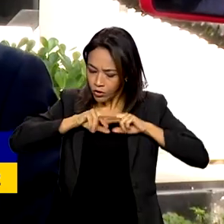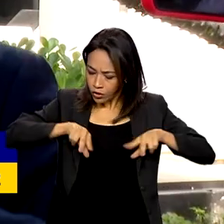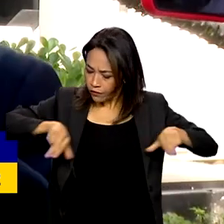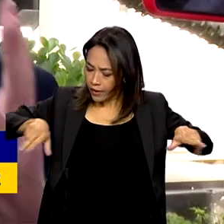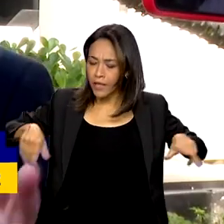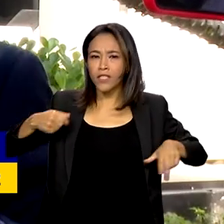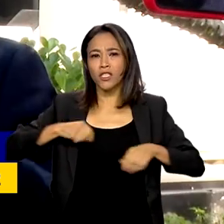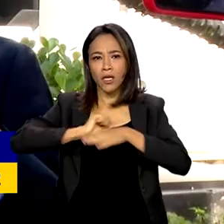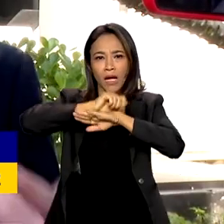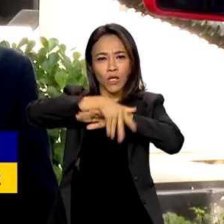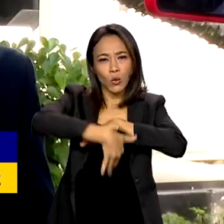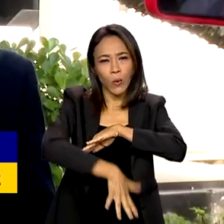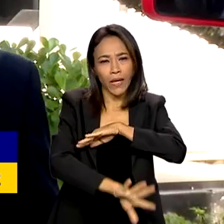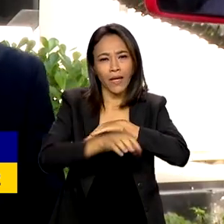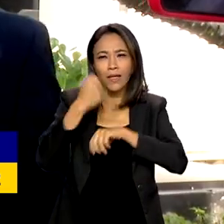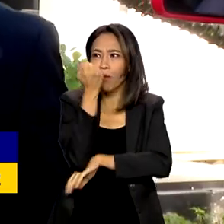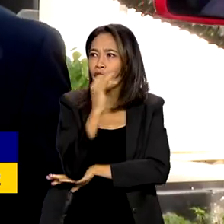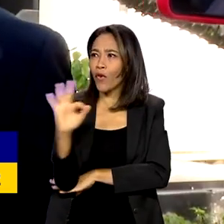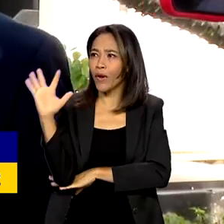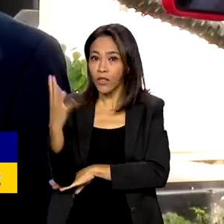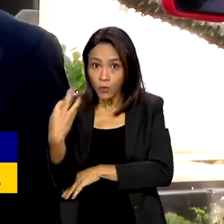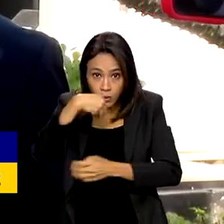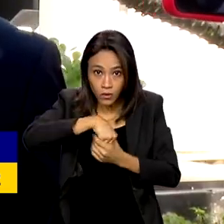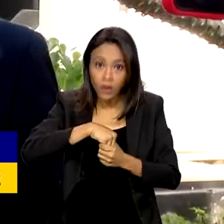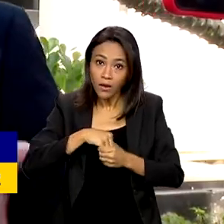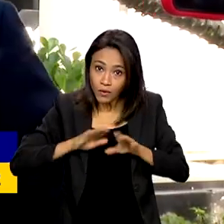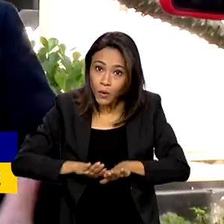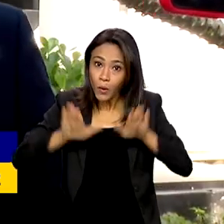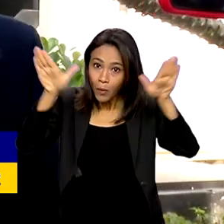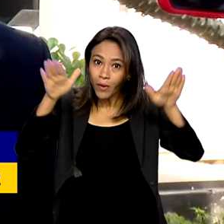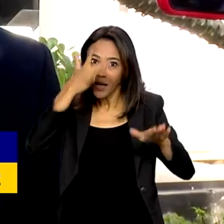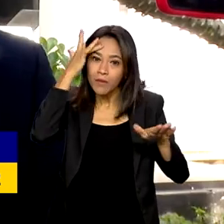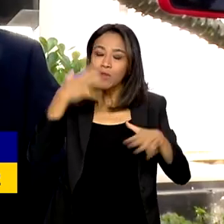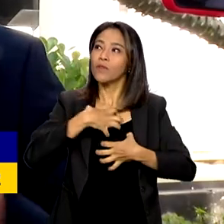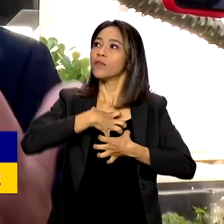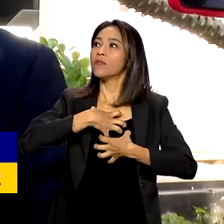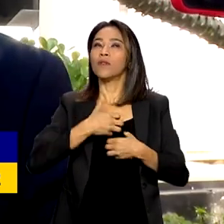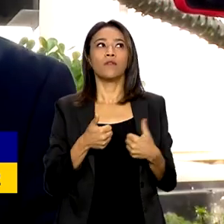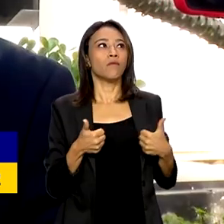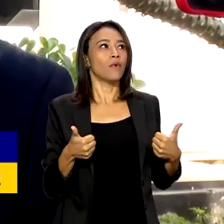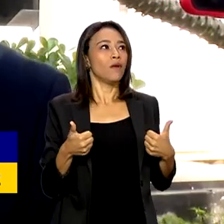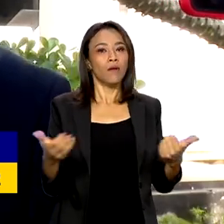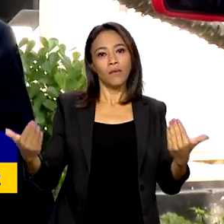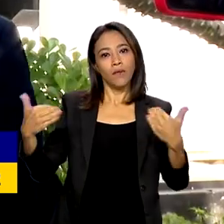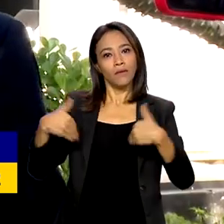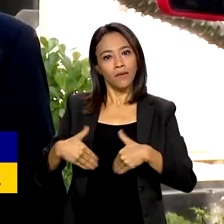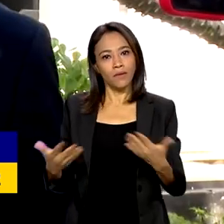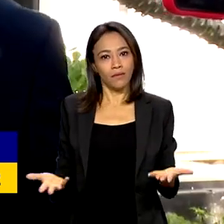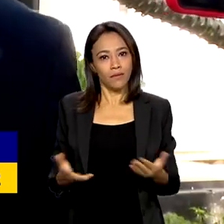tem uma cachoeira, tudo dentro do aeroporto. É isso que faz as pessoas se sentirem atraídas para ir para algum